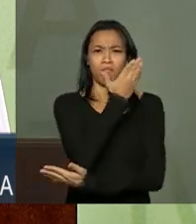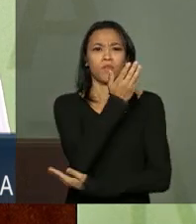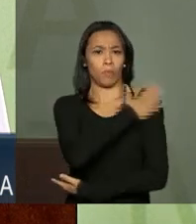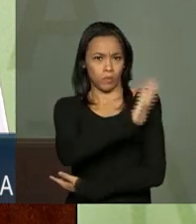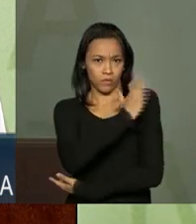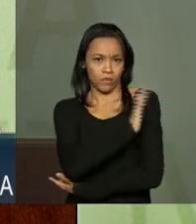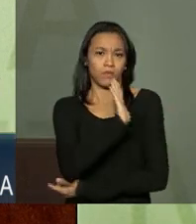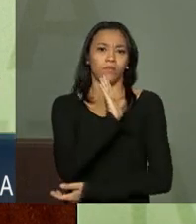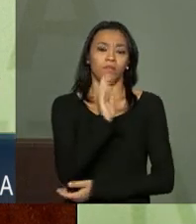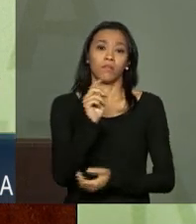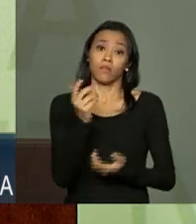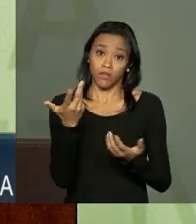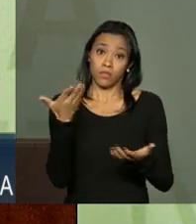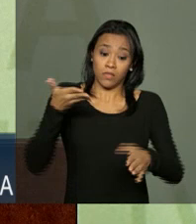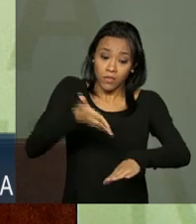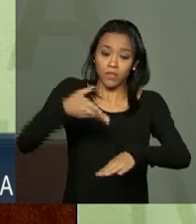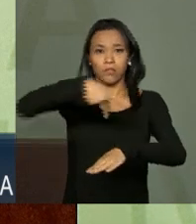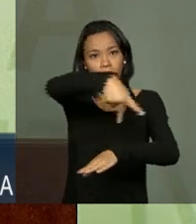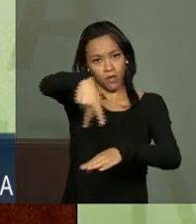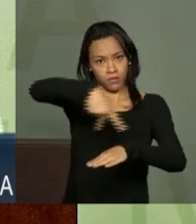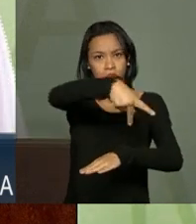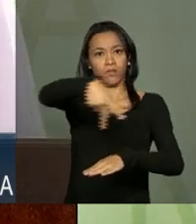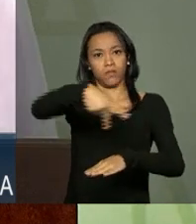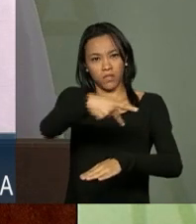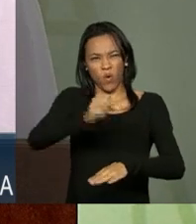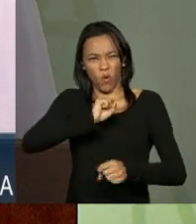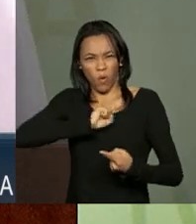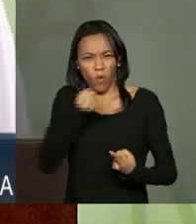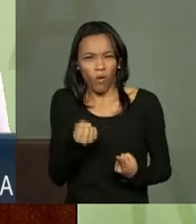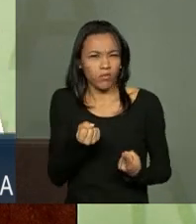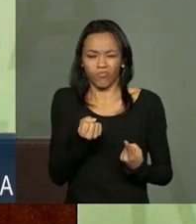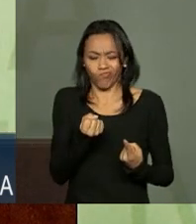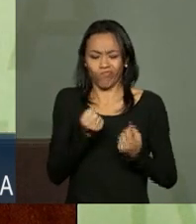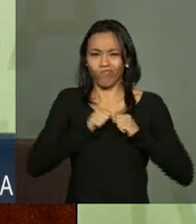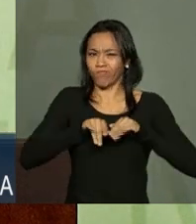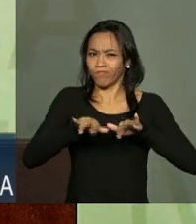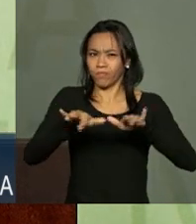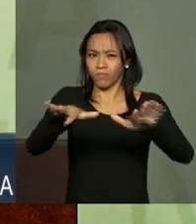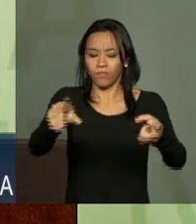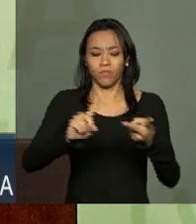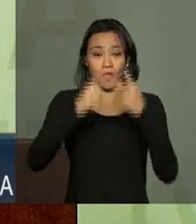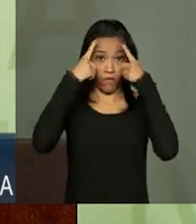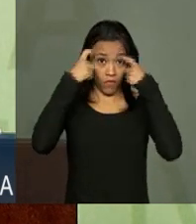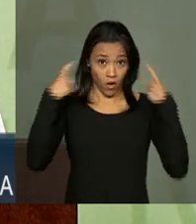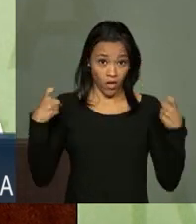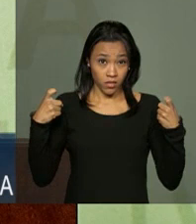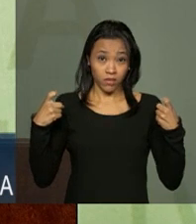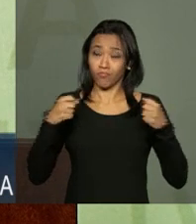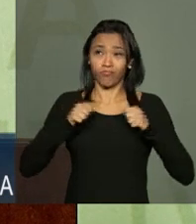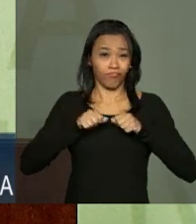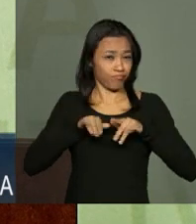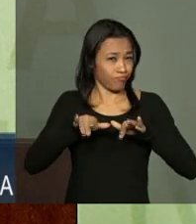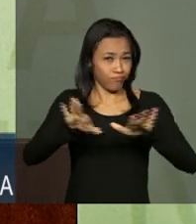que seja um país onde os ódios não proliferem, a violência não